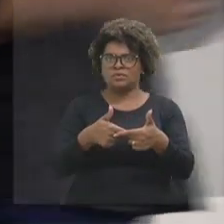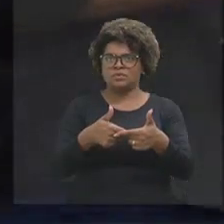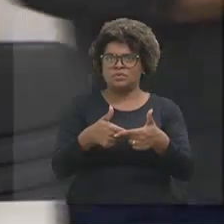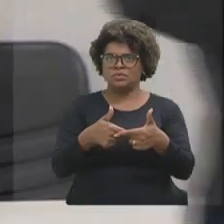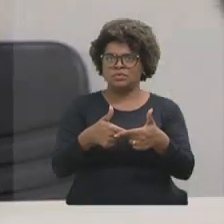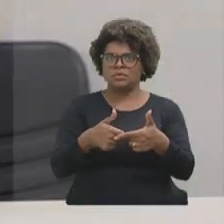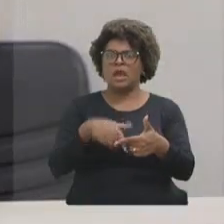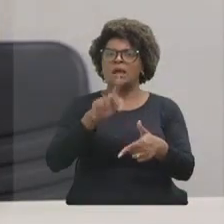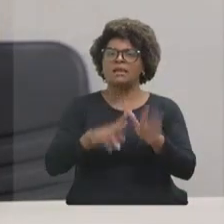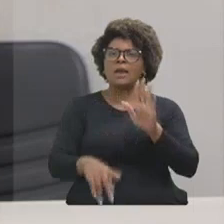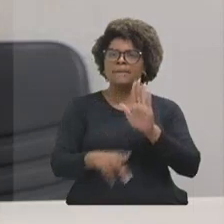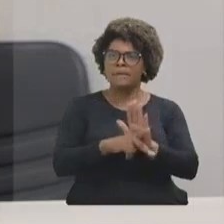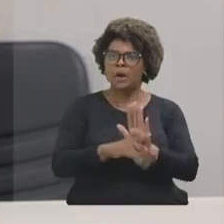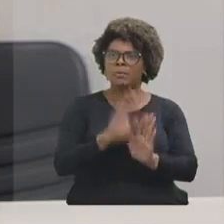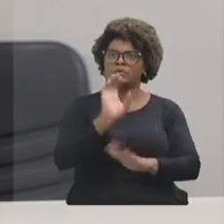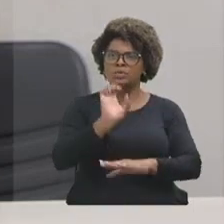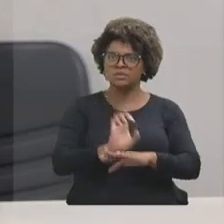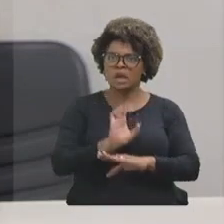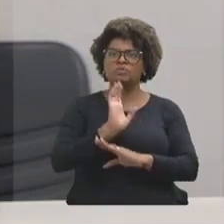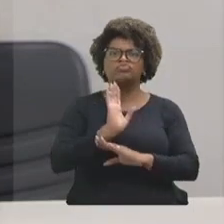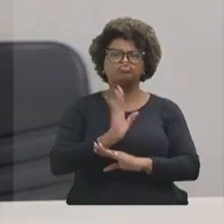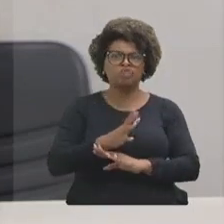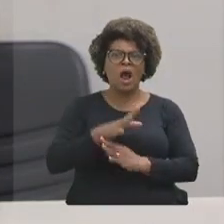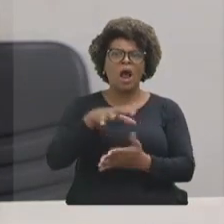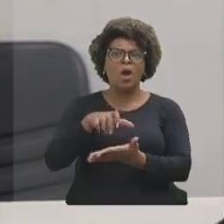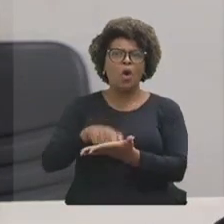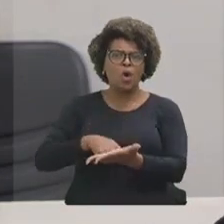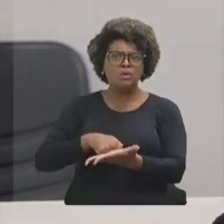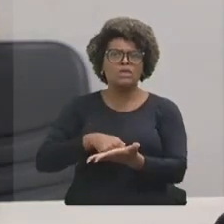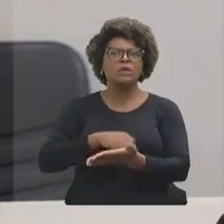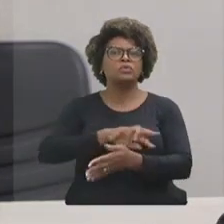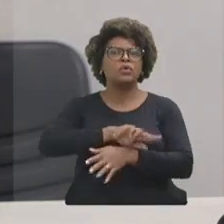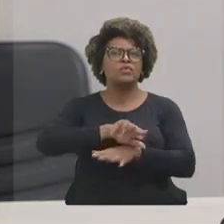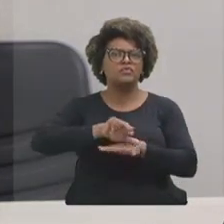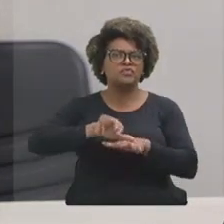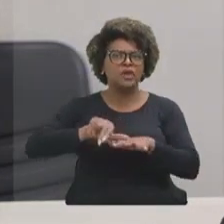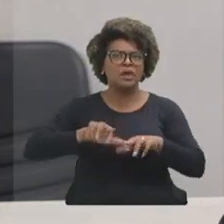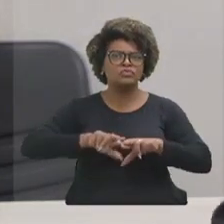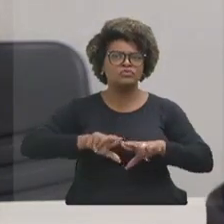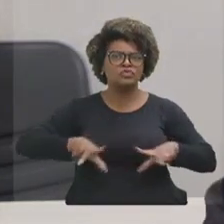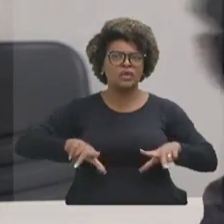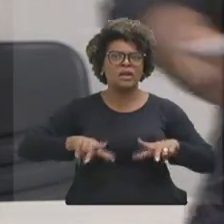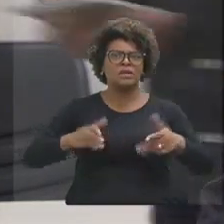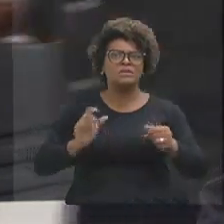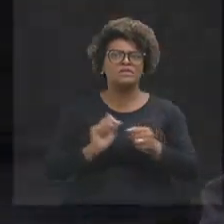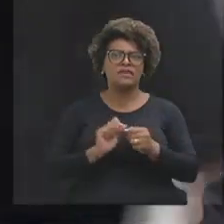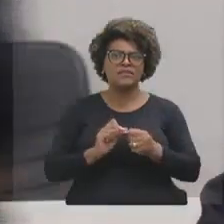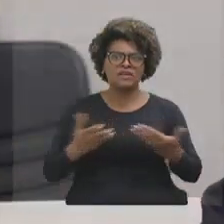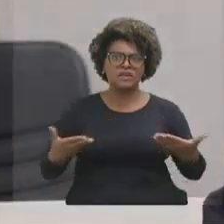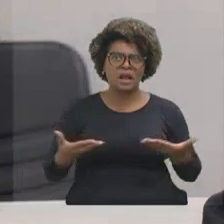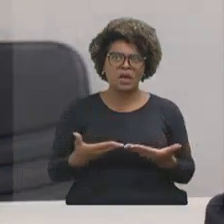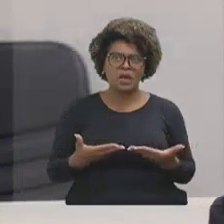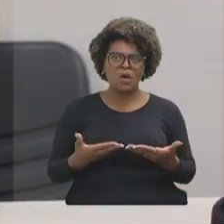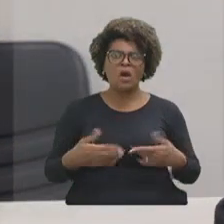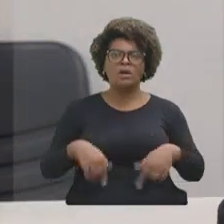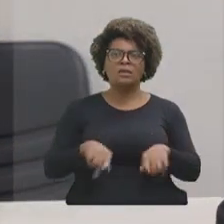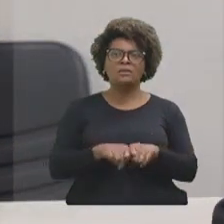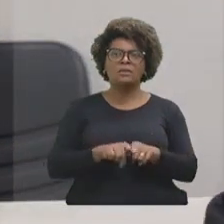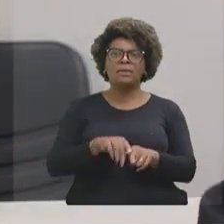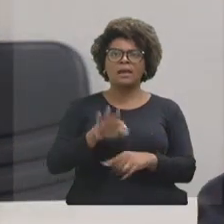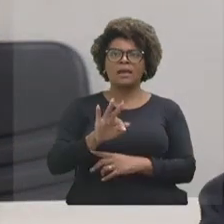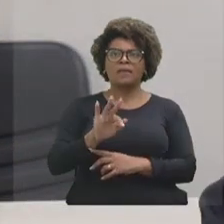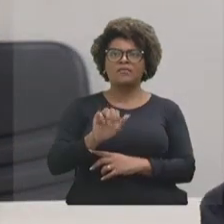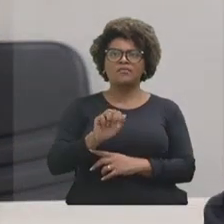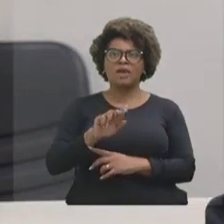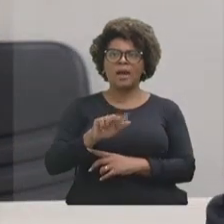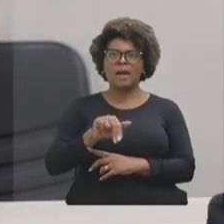consultas do Estado já contratou dos consórcios vai refazer isso agora farmacis o estado